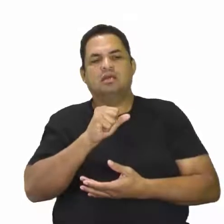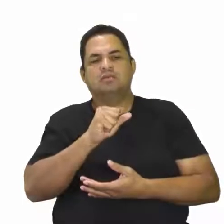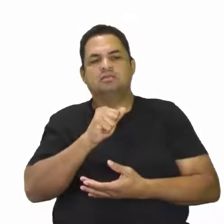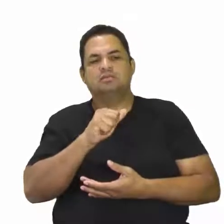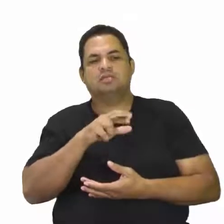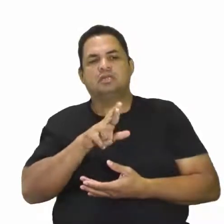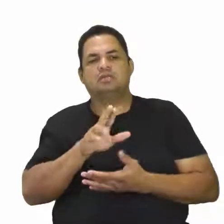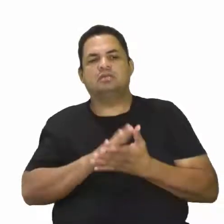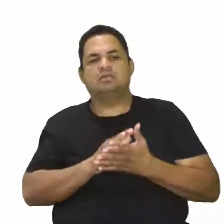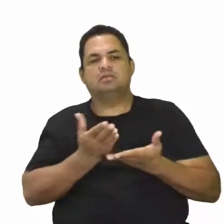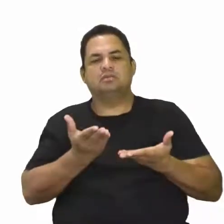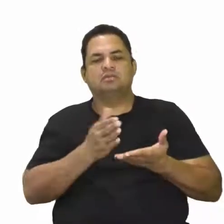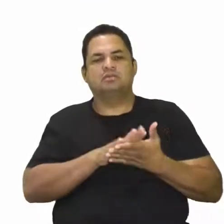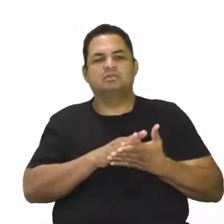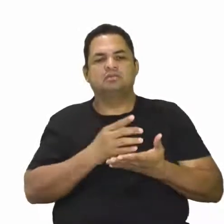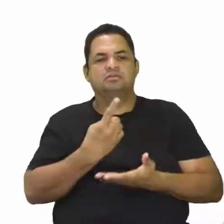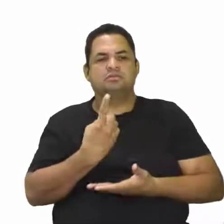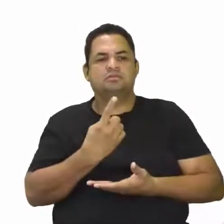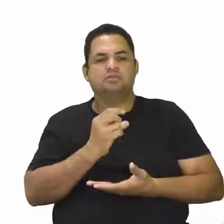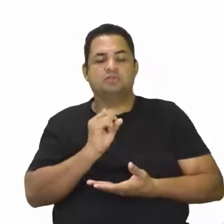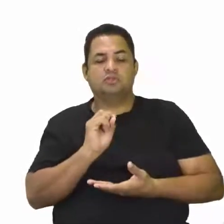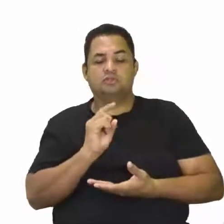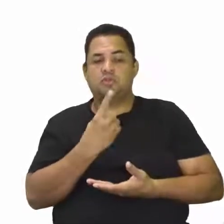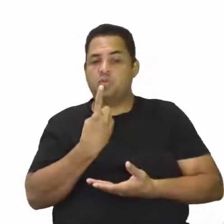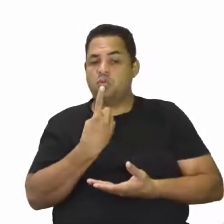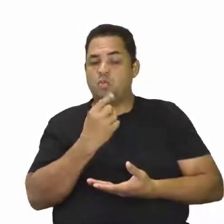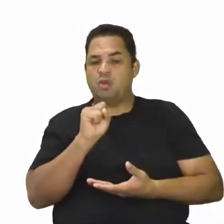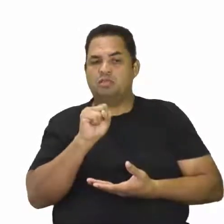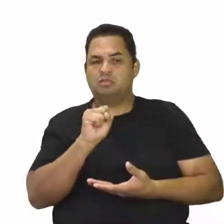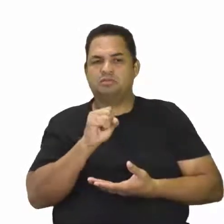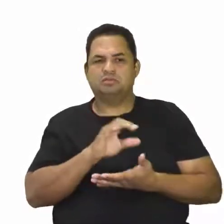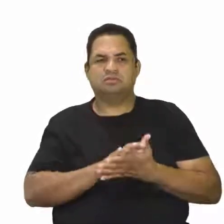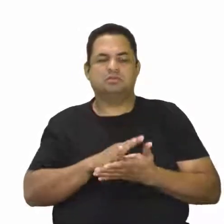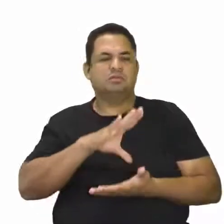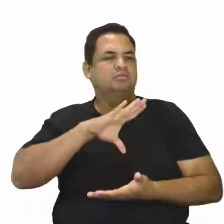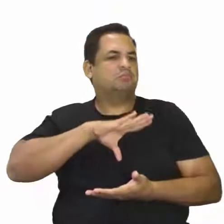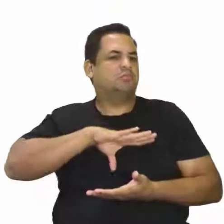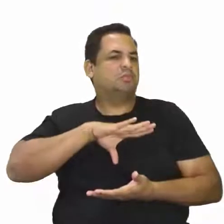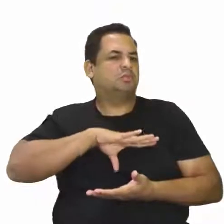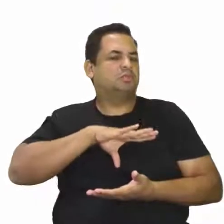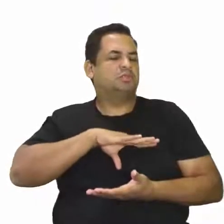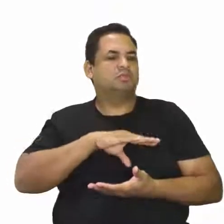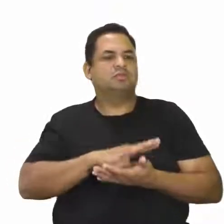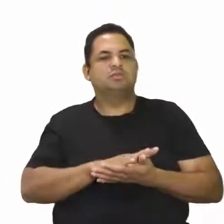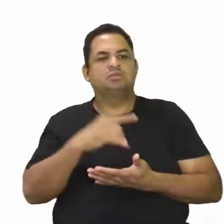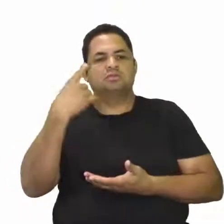assar alguma coisa. E só tem um S. Aqui está em português e aqui está em espanhol.